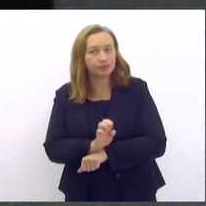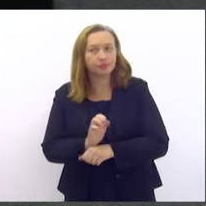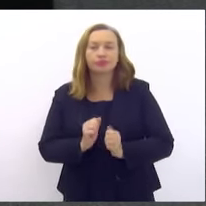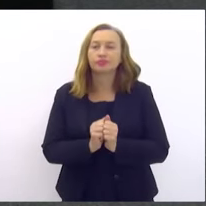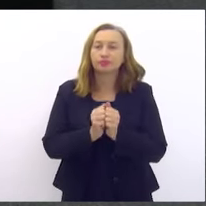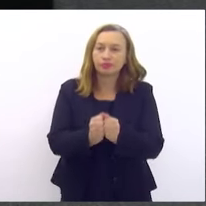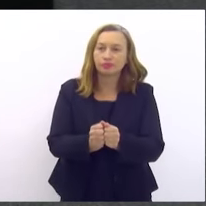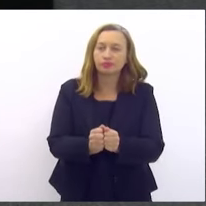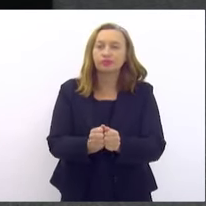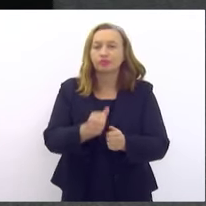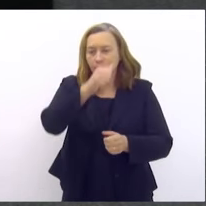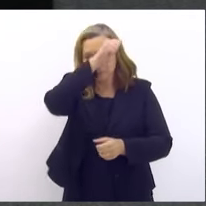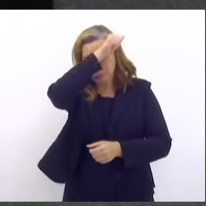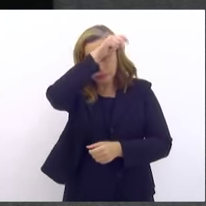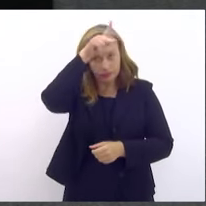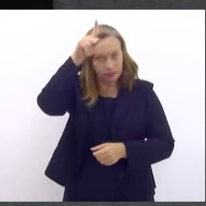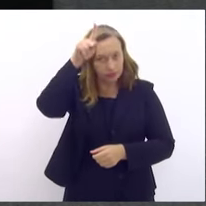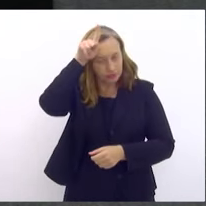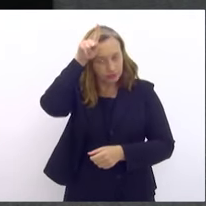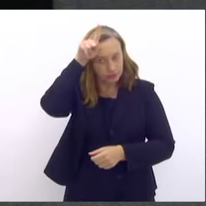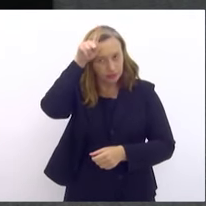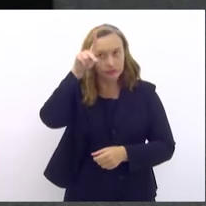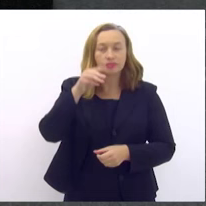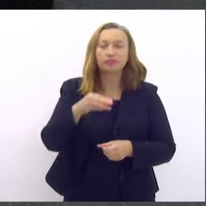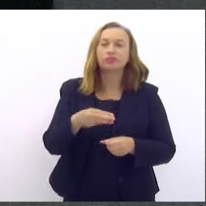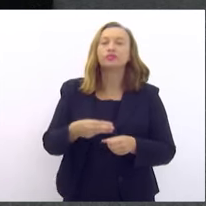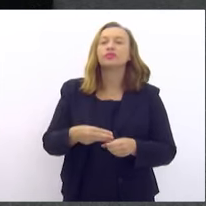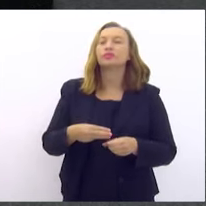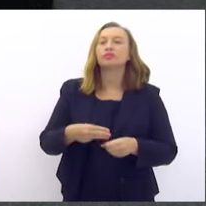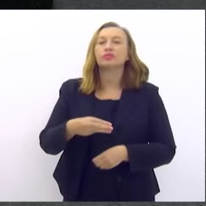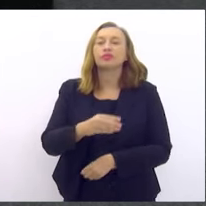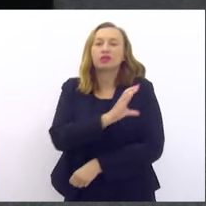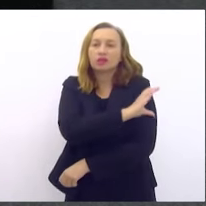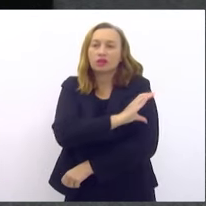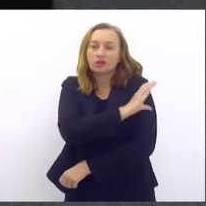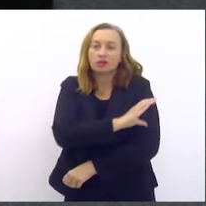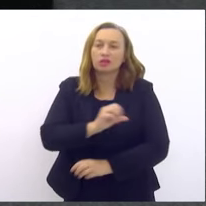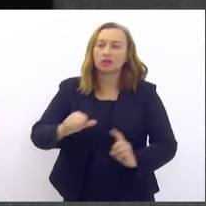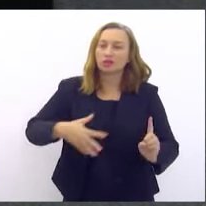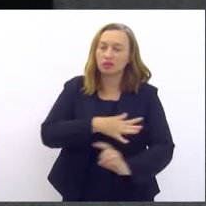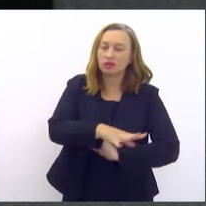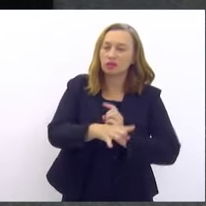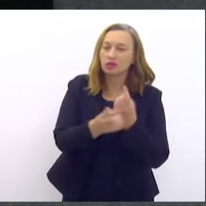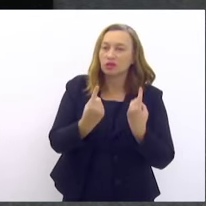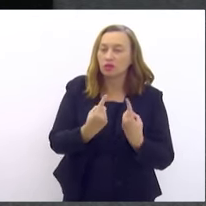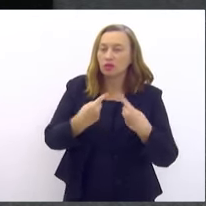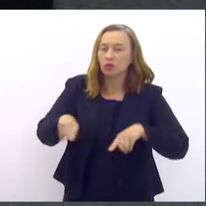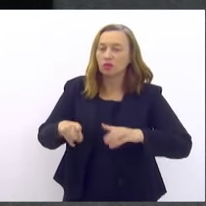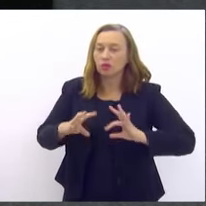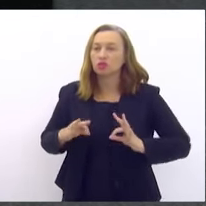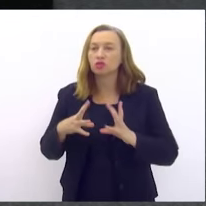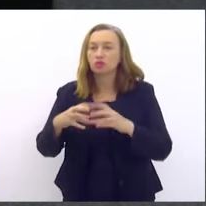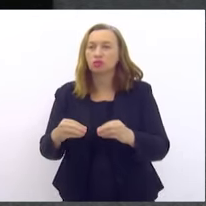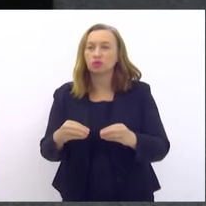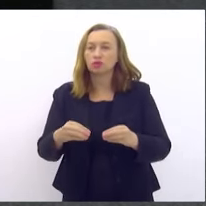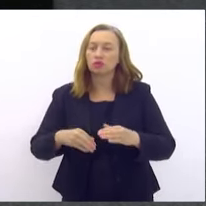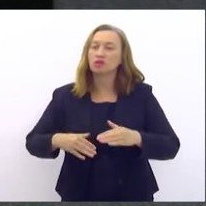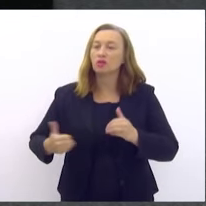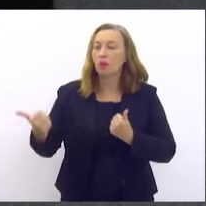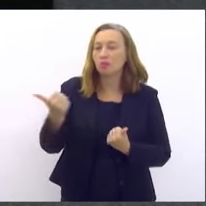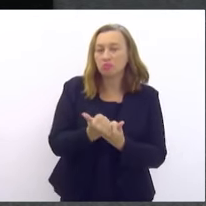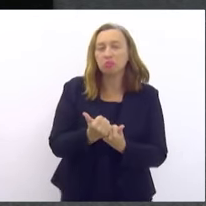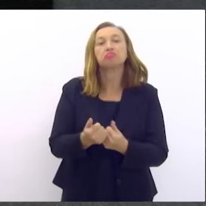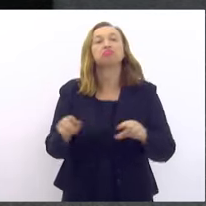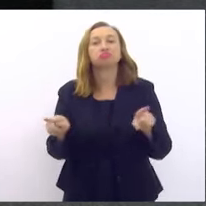com o município de Campos dos goitacaz junto com a sociedade nós enfrentarmos isso e vai ser um grande apoio